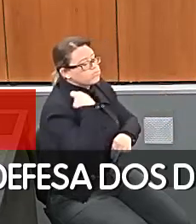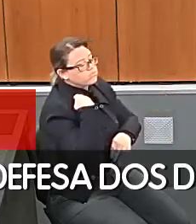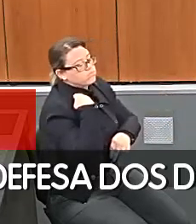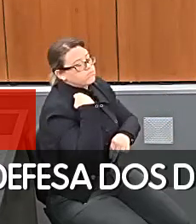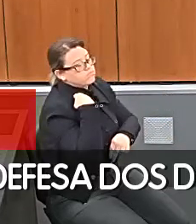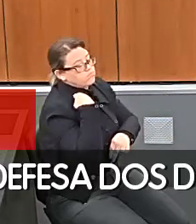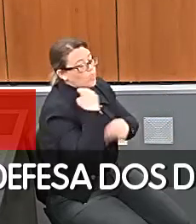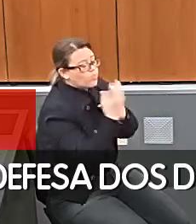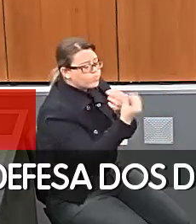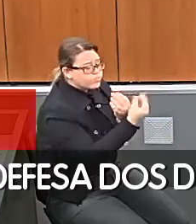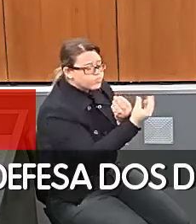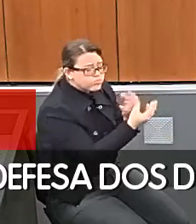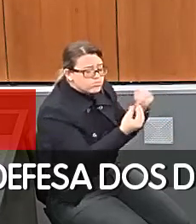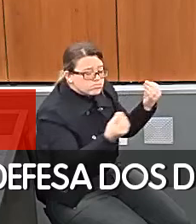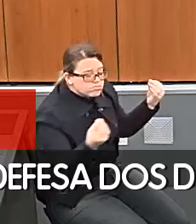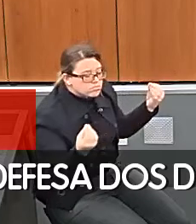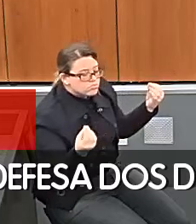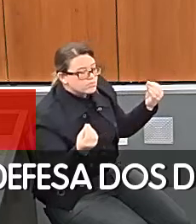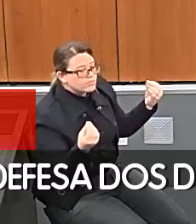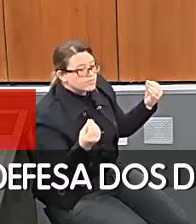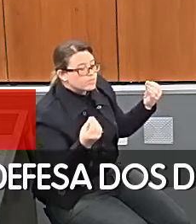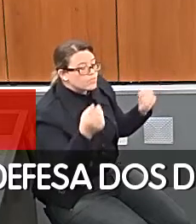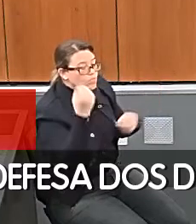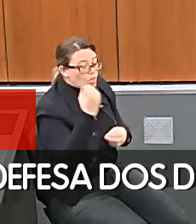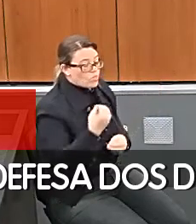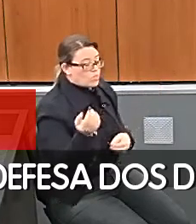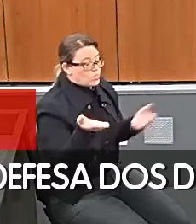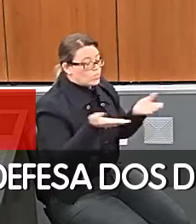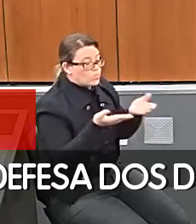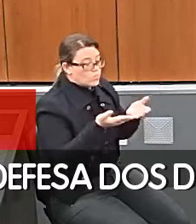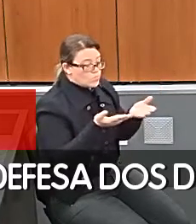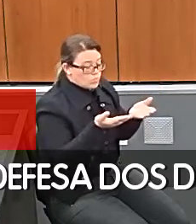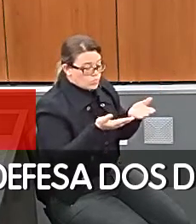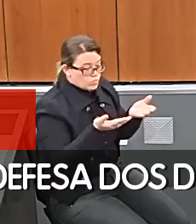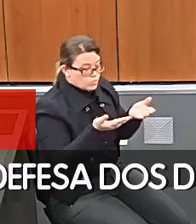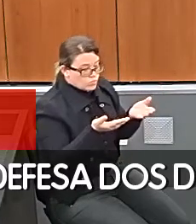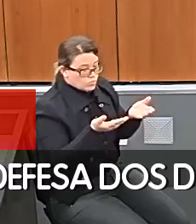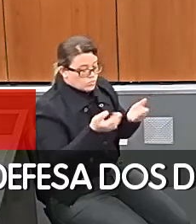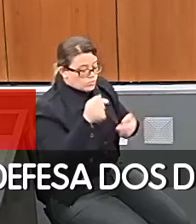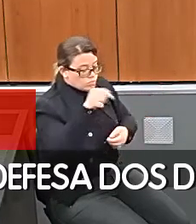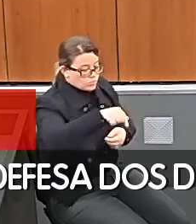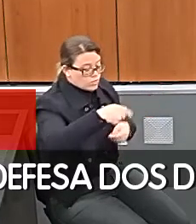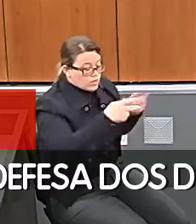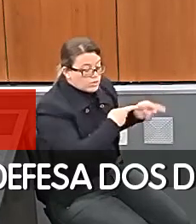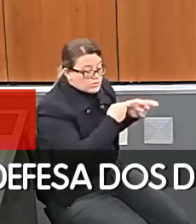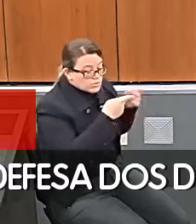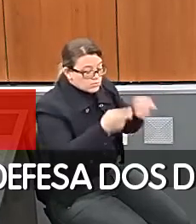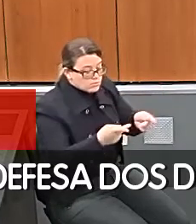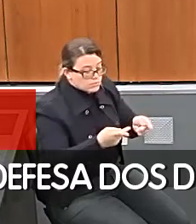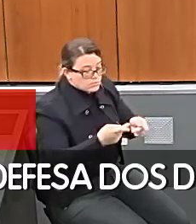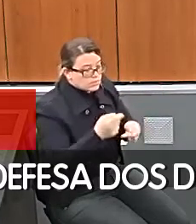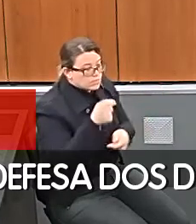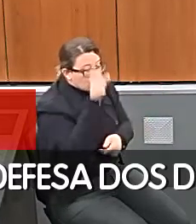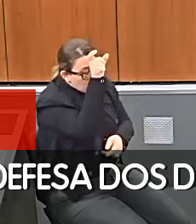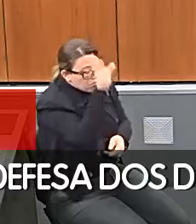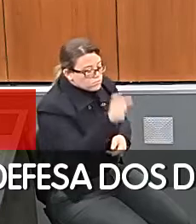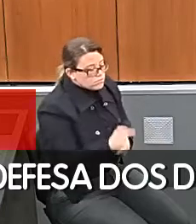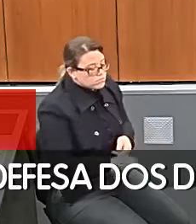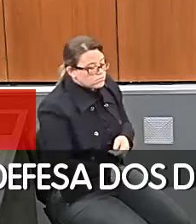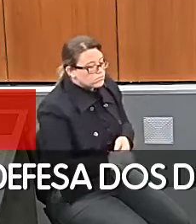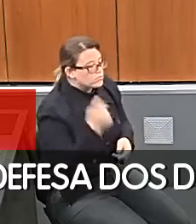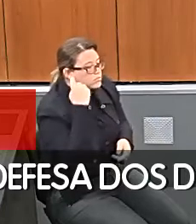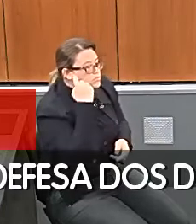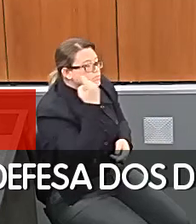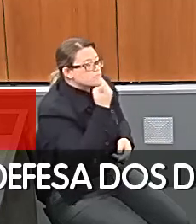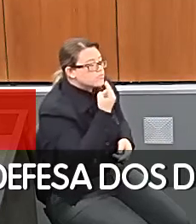pessoas. Hoje estamos recebendo vocês aqui que são deficientes auditivos, e recebemos aqui os